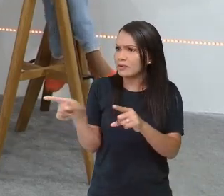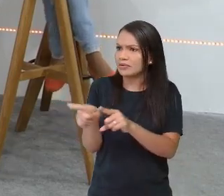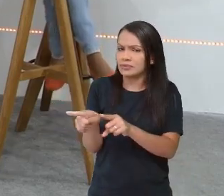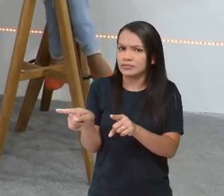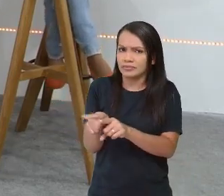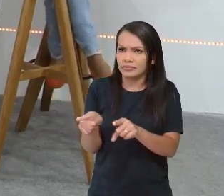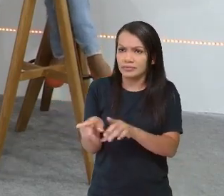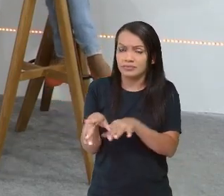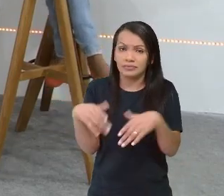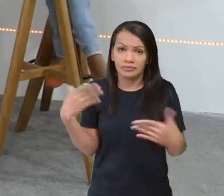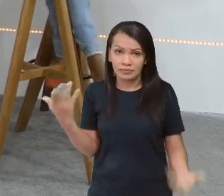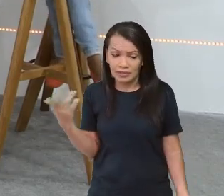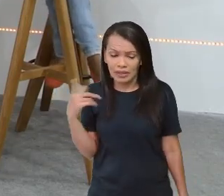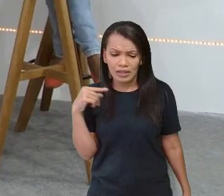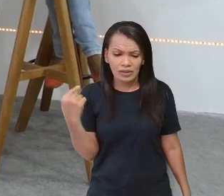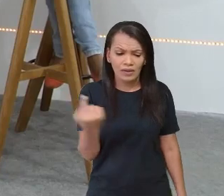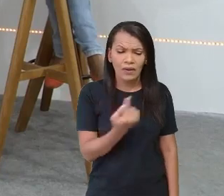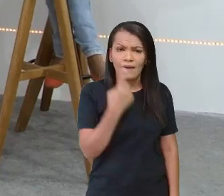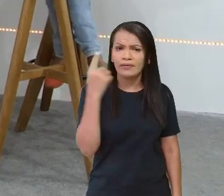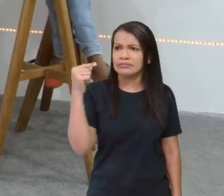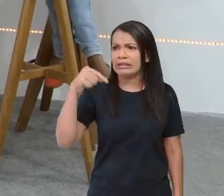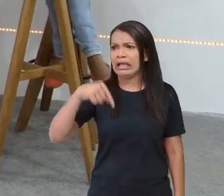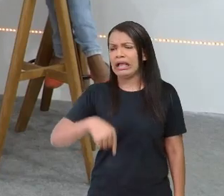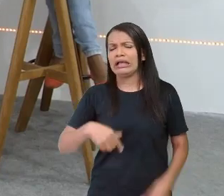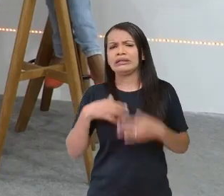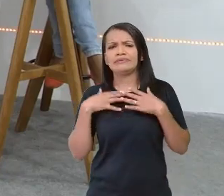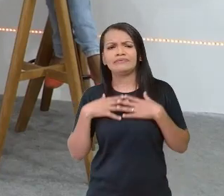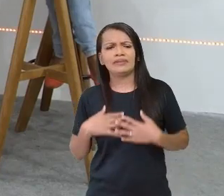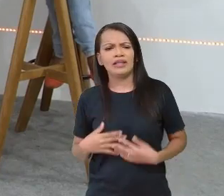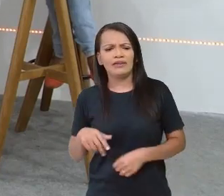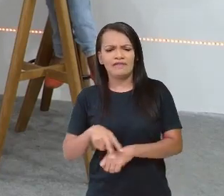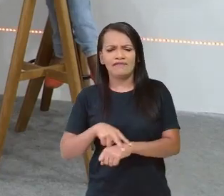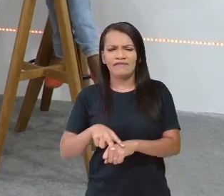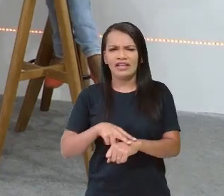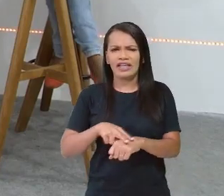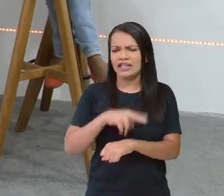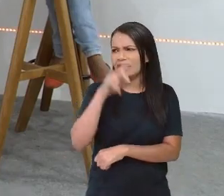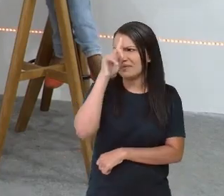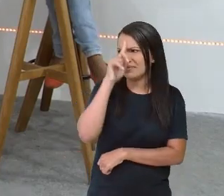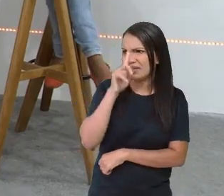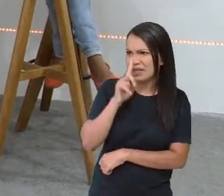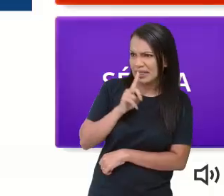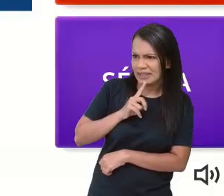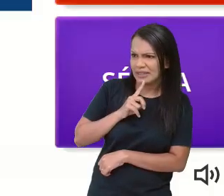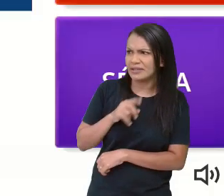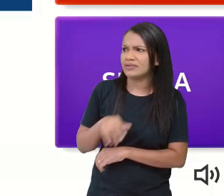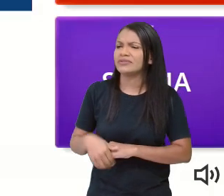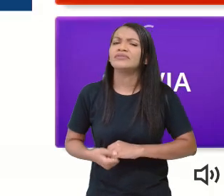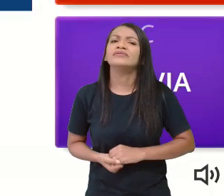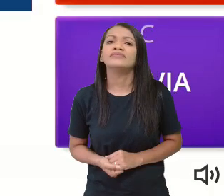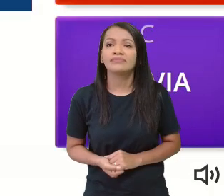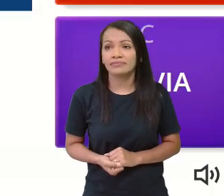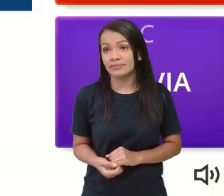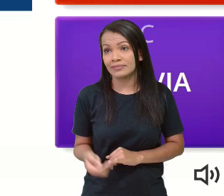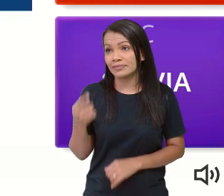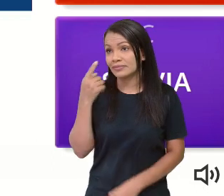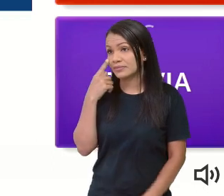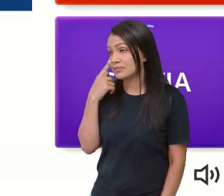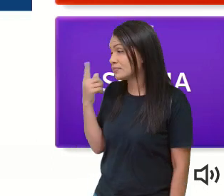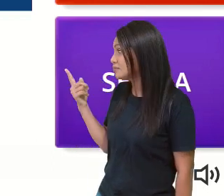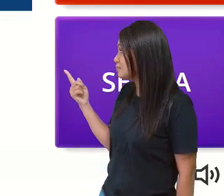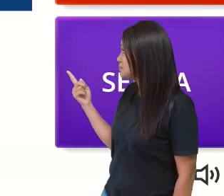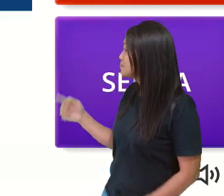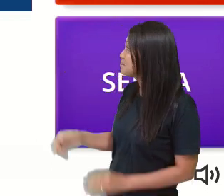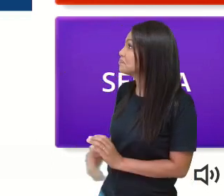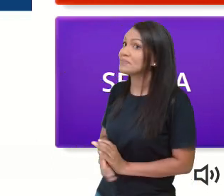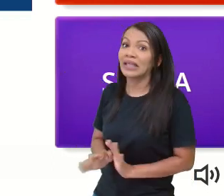pra torcida. A gente tá tudo aqui de verde e amarelo, com enfeite na cabeça. A torcida lá bota muitas carinhas de xadrez. Olha aí. Agora vamos pra